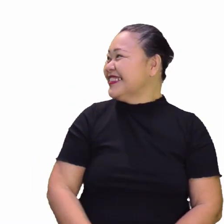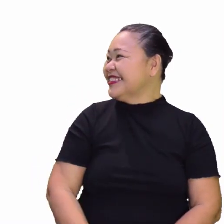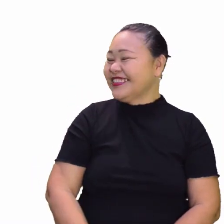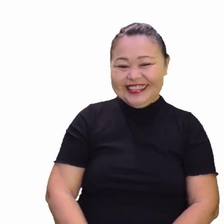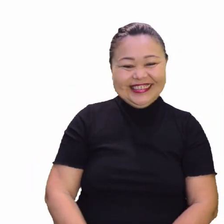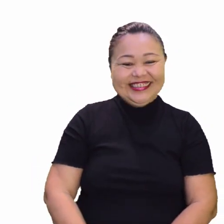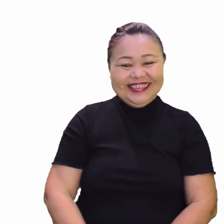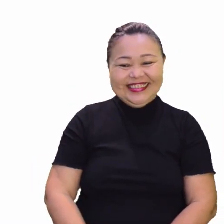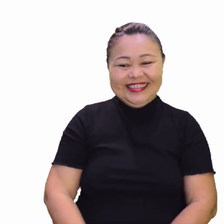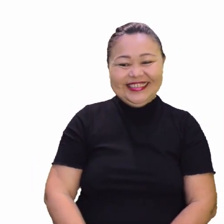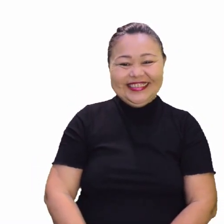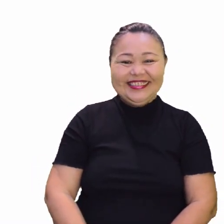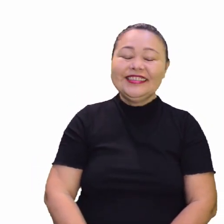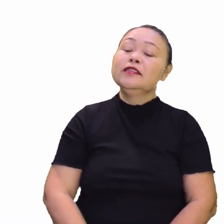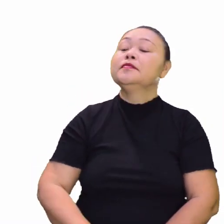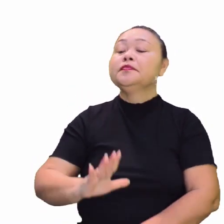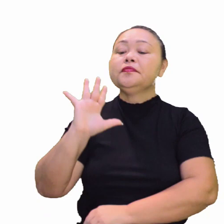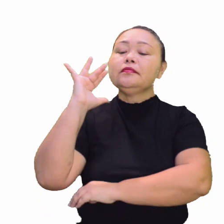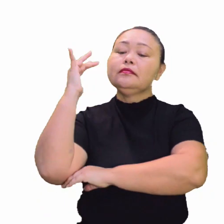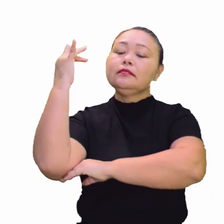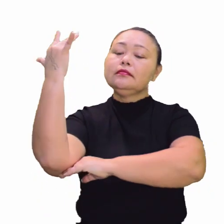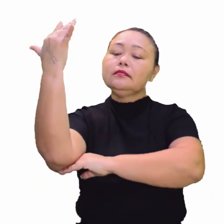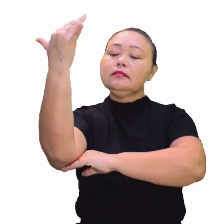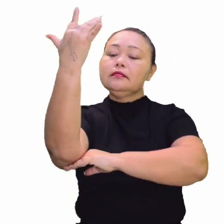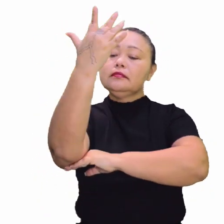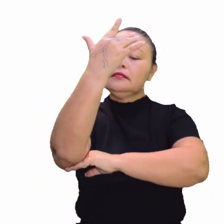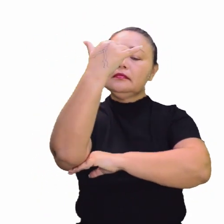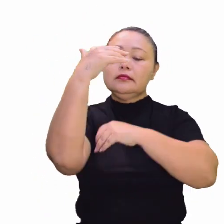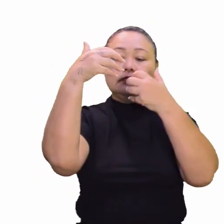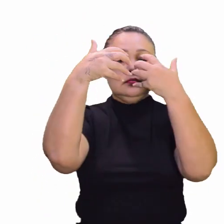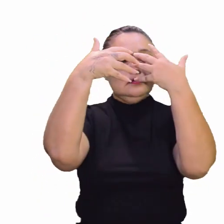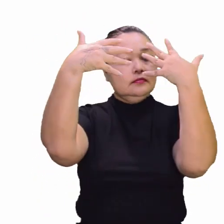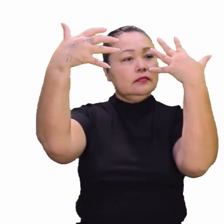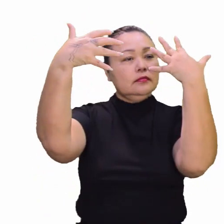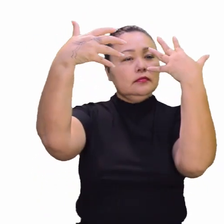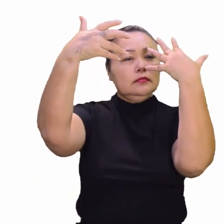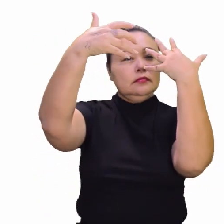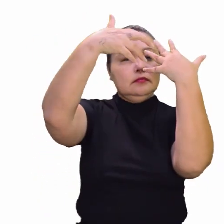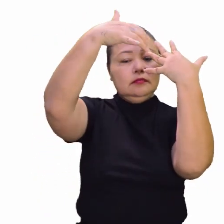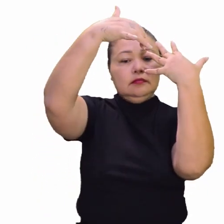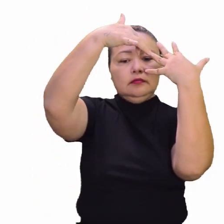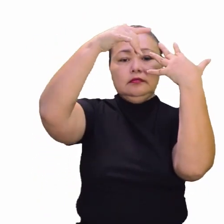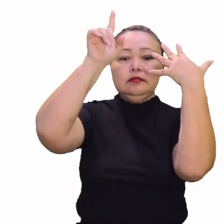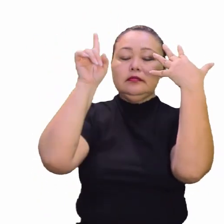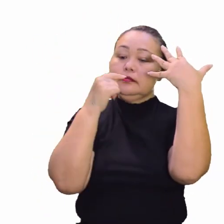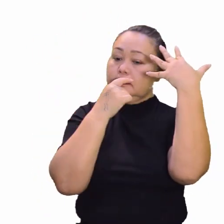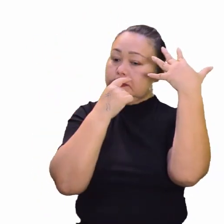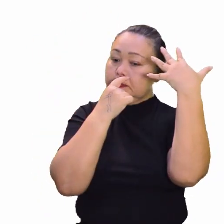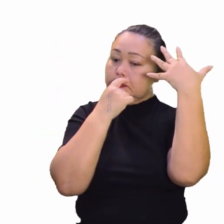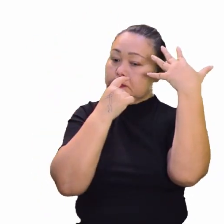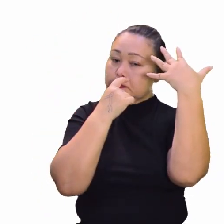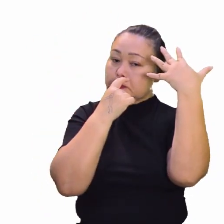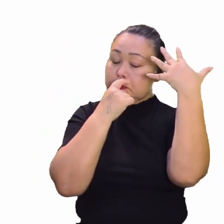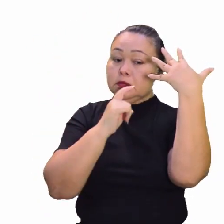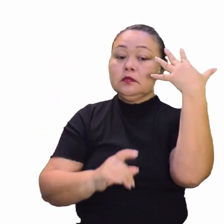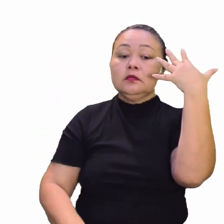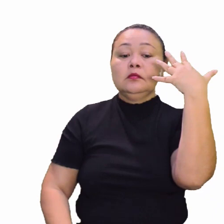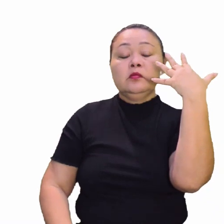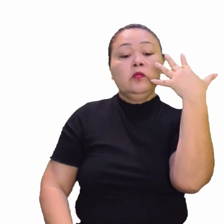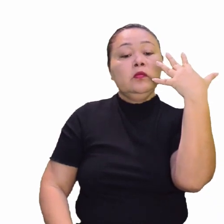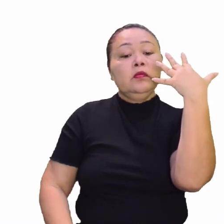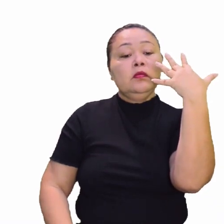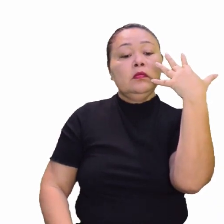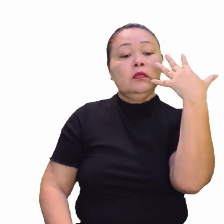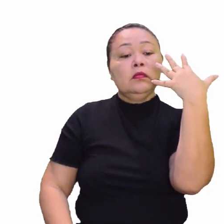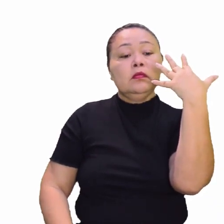garoto. Floresta ombrófila aberta, ela é o quê?